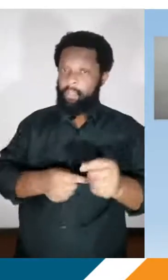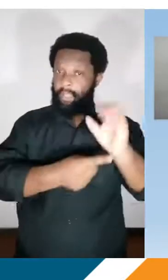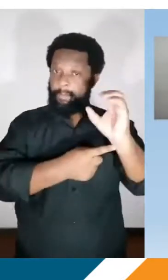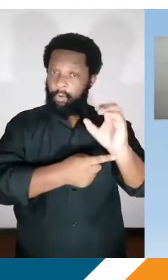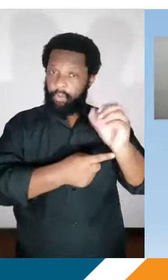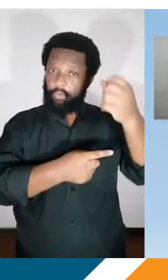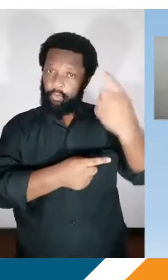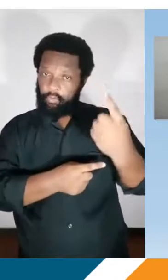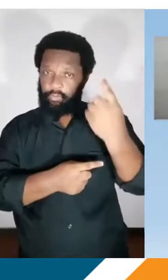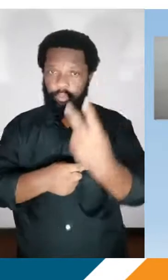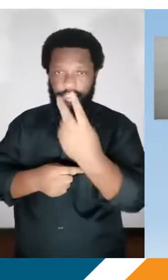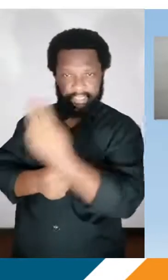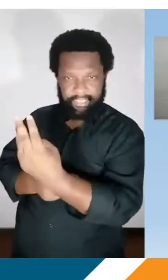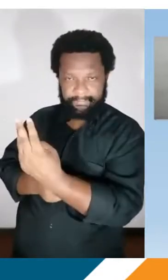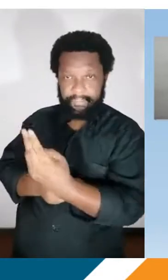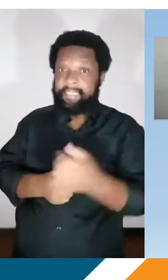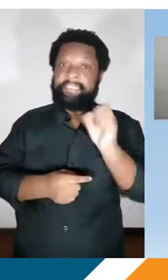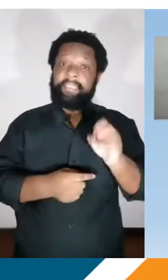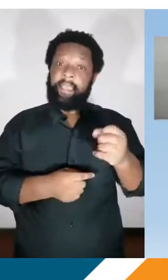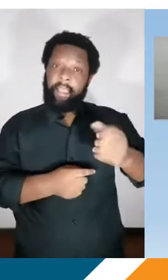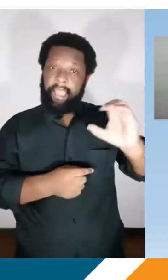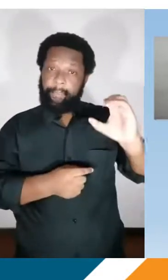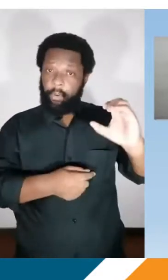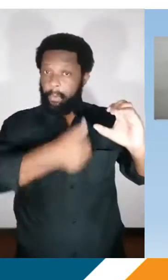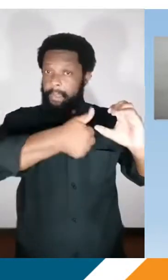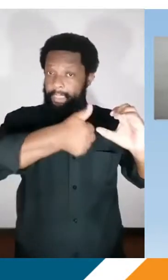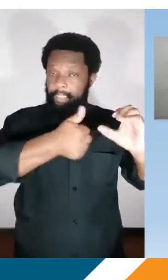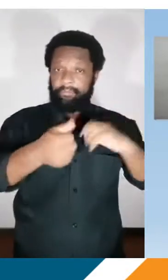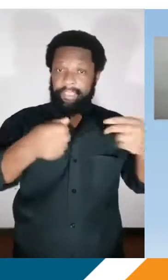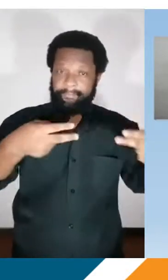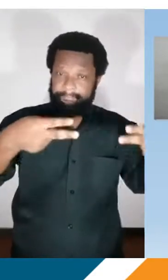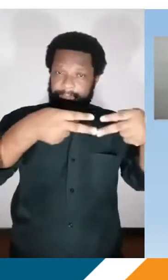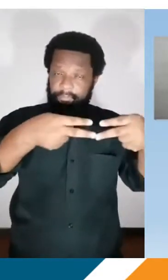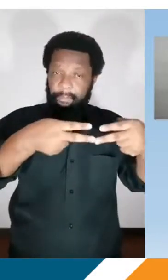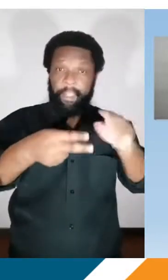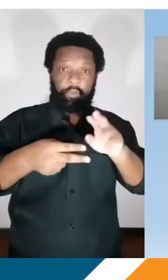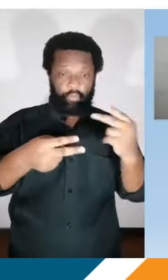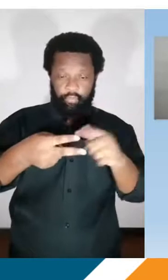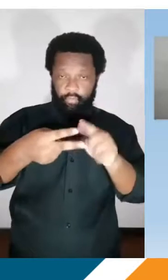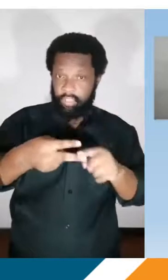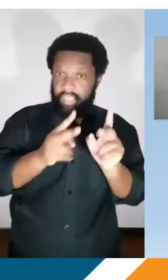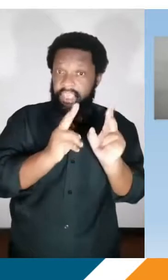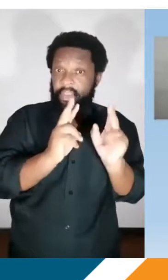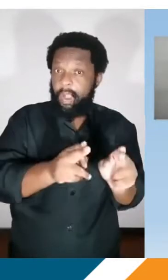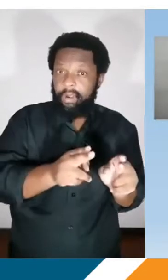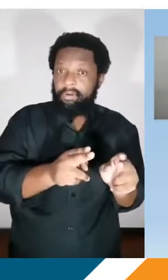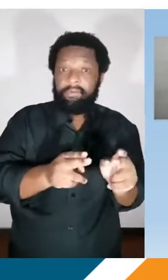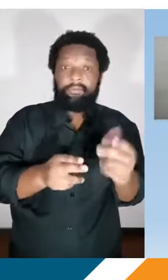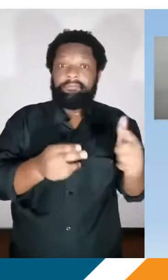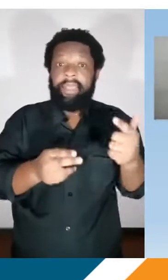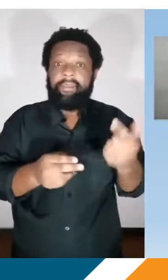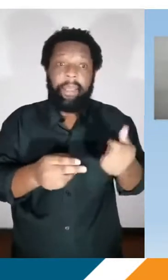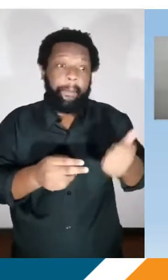um carbono aqui, 1, 2 e 3. Se o primeiro carbono tem dois ligantes, sendo que os dois ligantes são iguais, não tem como você